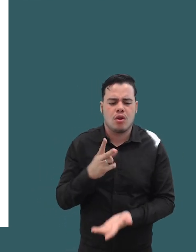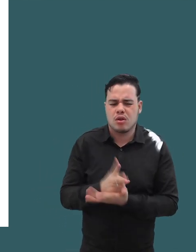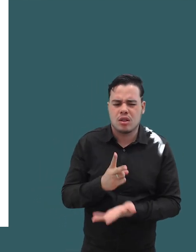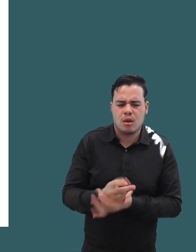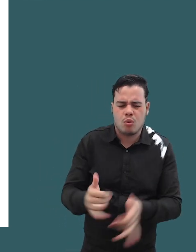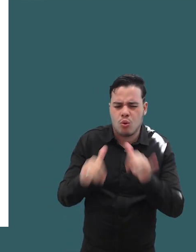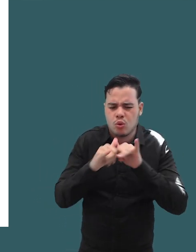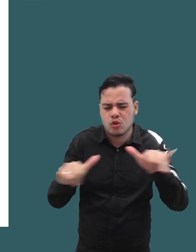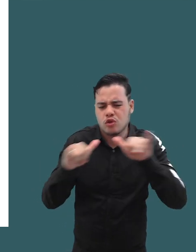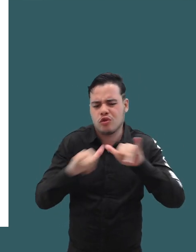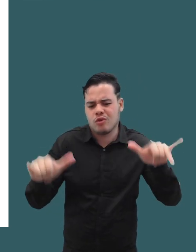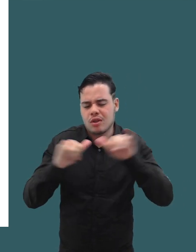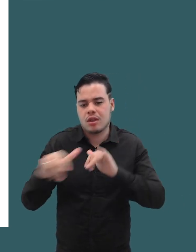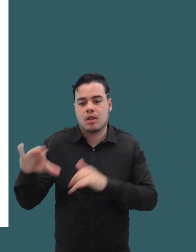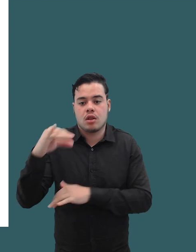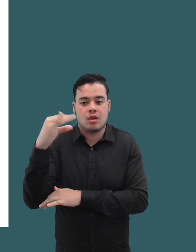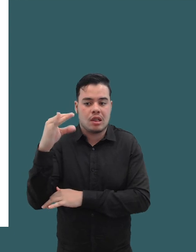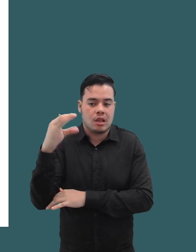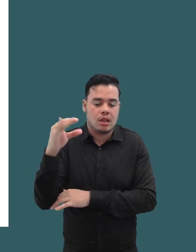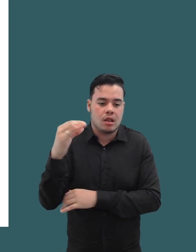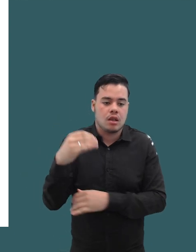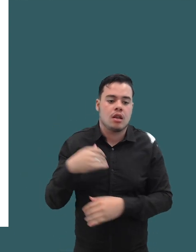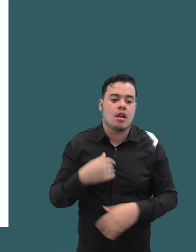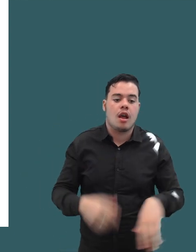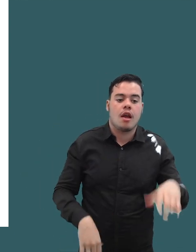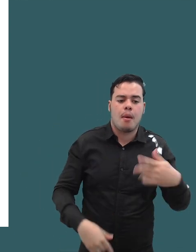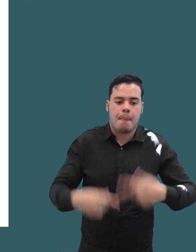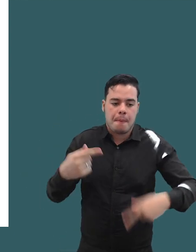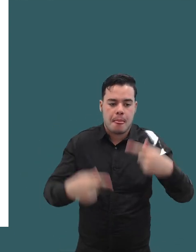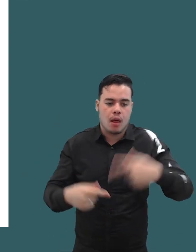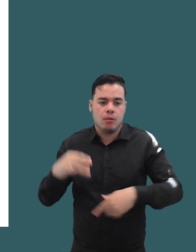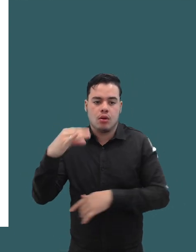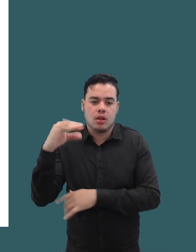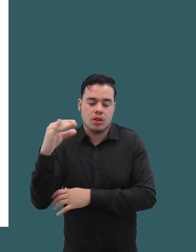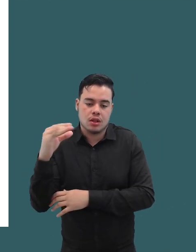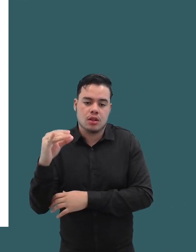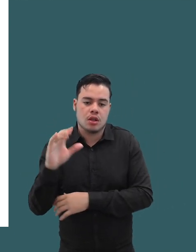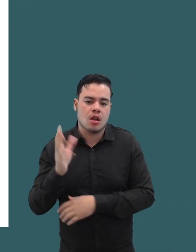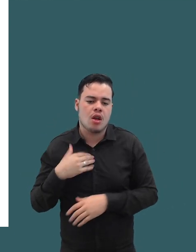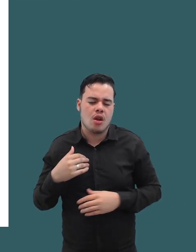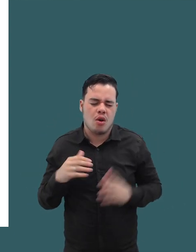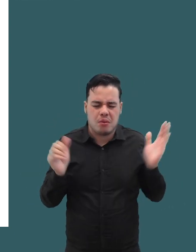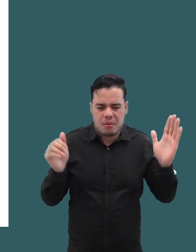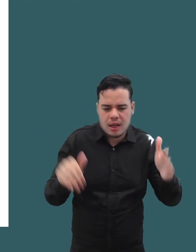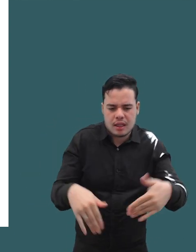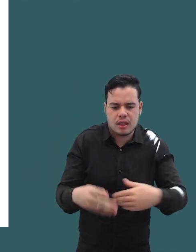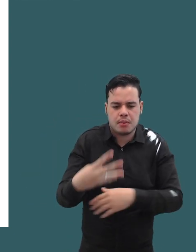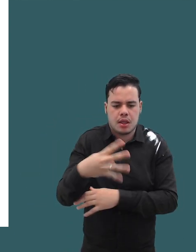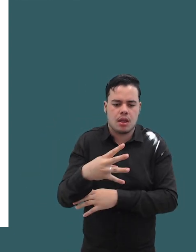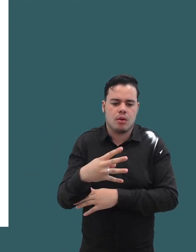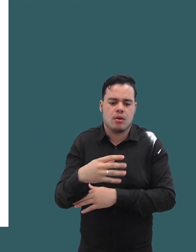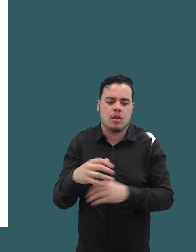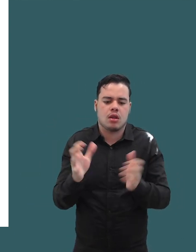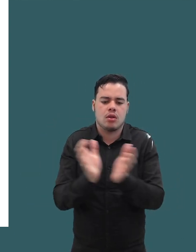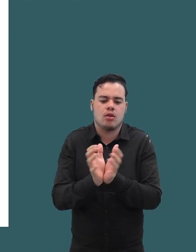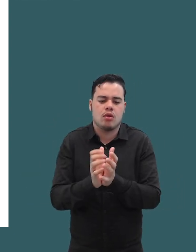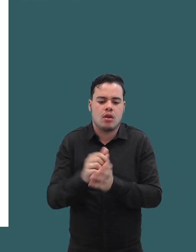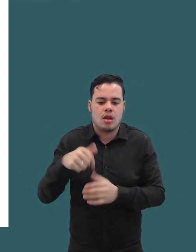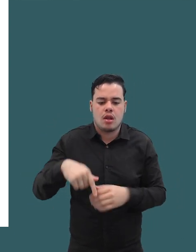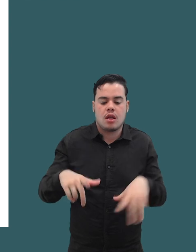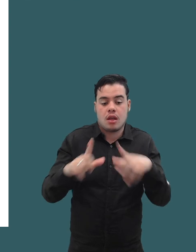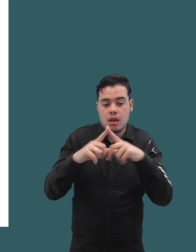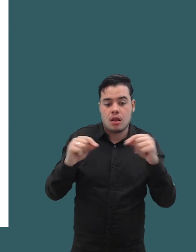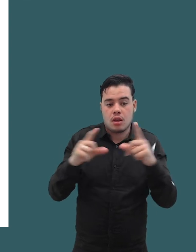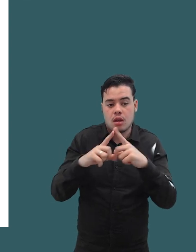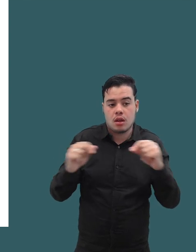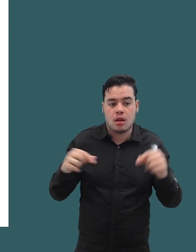educação, divulgação da ciência e política científica, que é uma área que eu gosto muito. Participei da quarta conferência aqui em Brasília. Então,